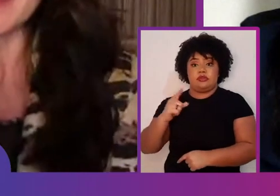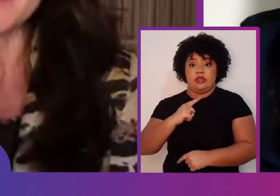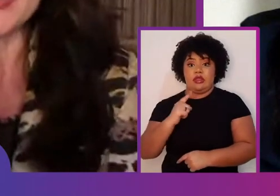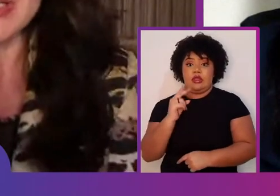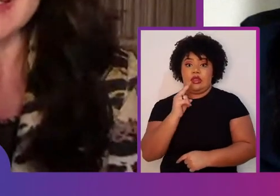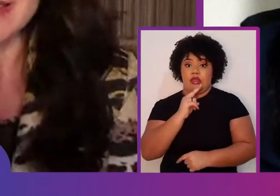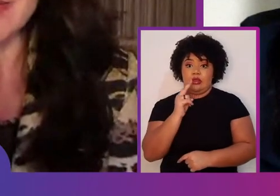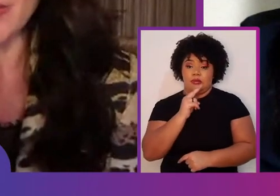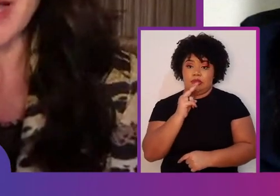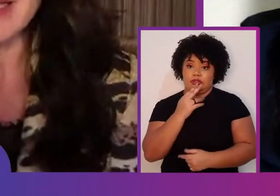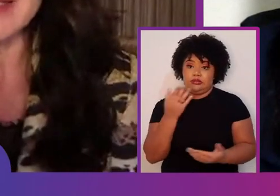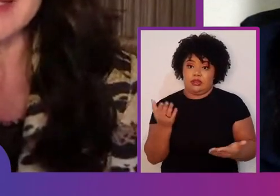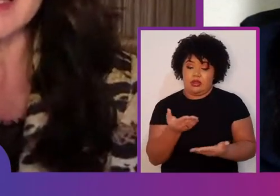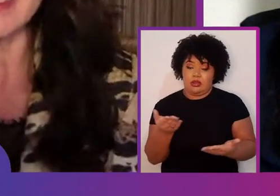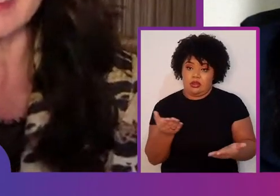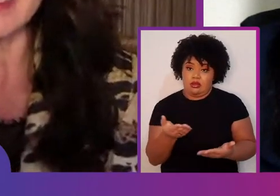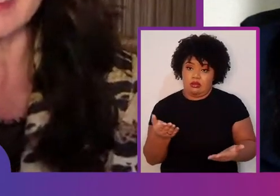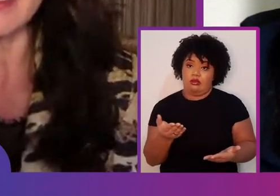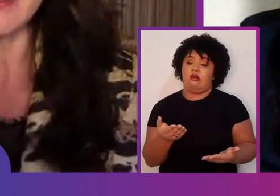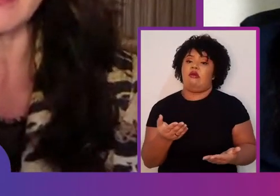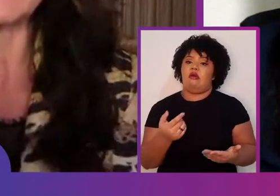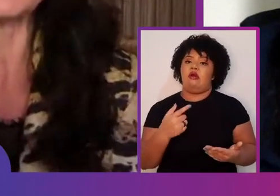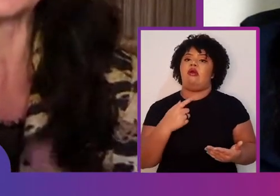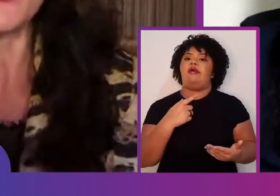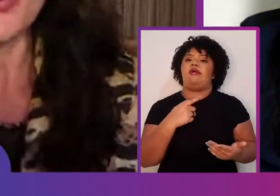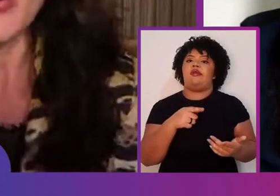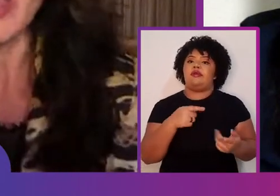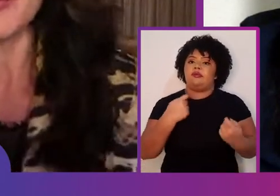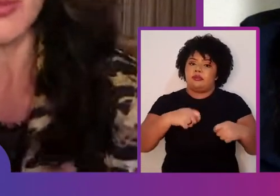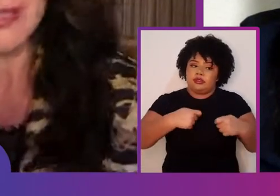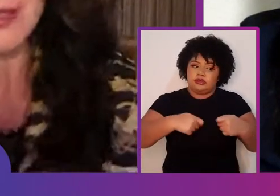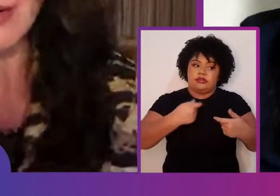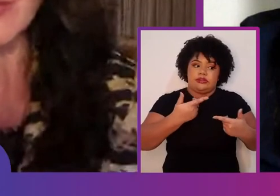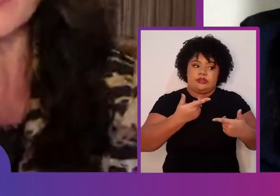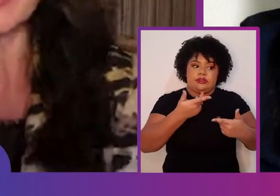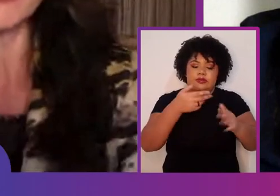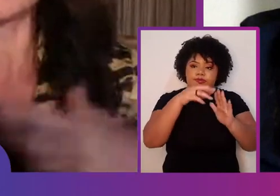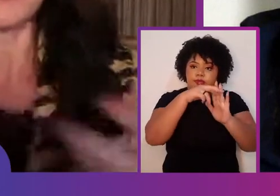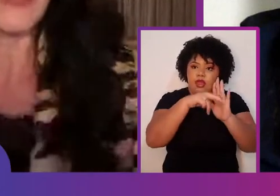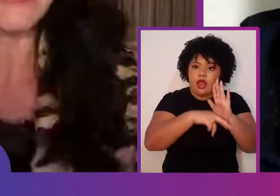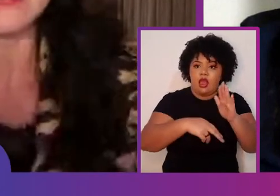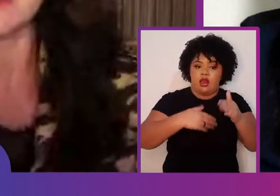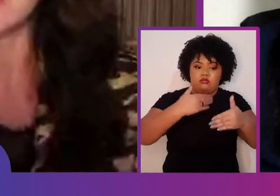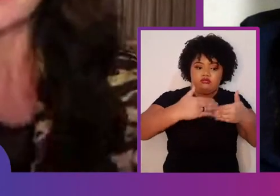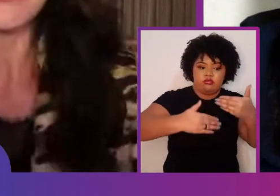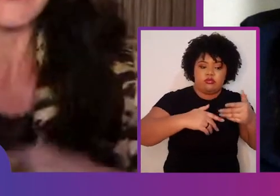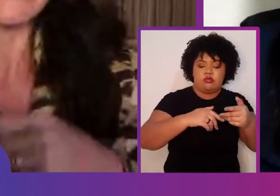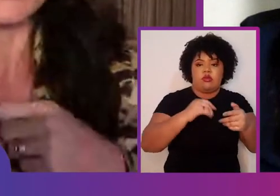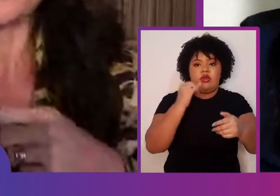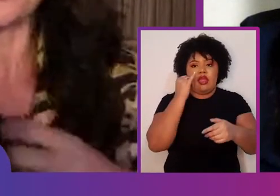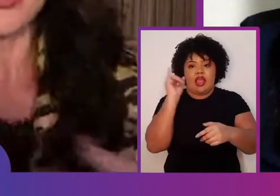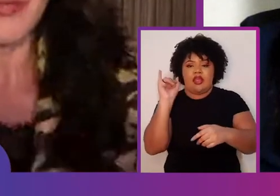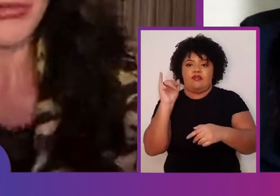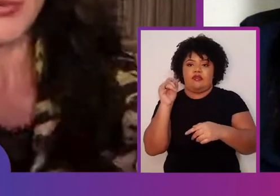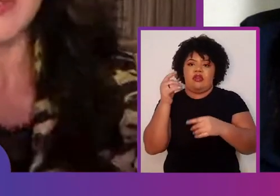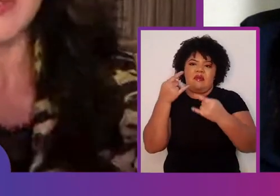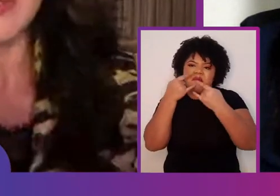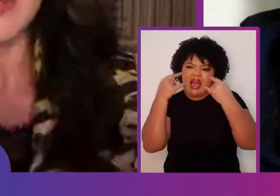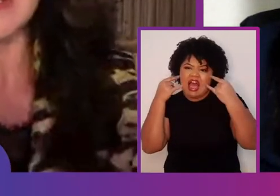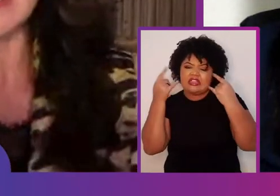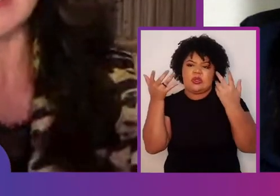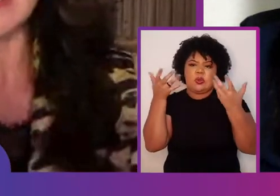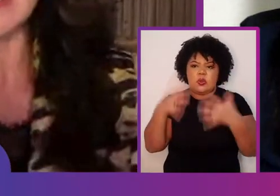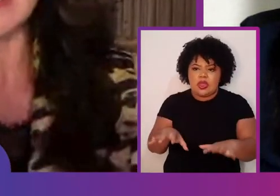procrastinou medidas que deveriam ser tomadas, evitou a proteção, evitou a máscara, evitou o